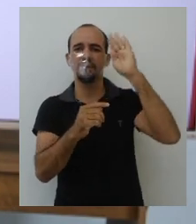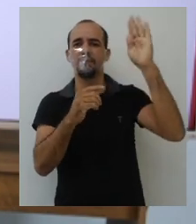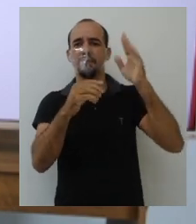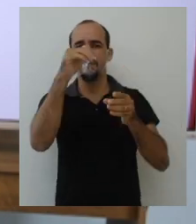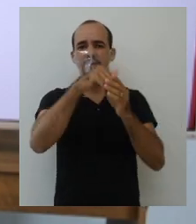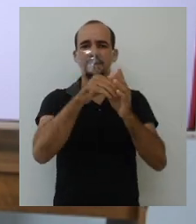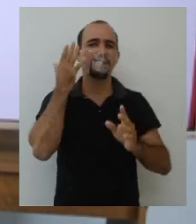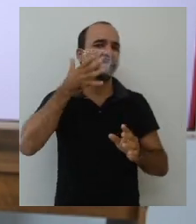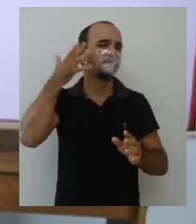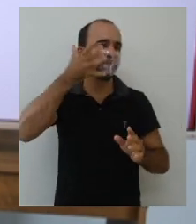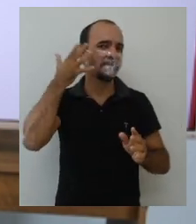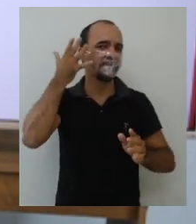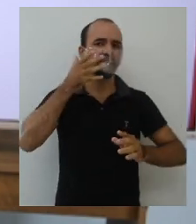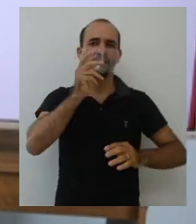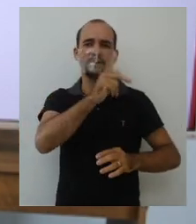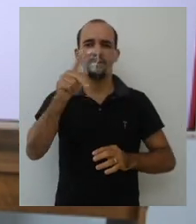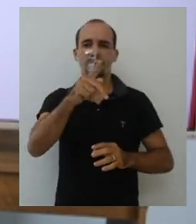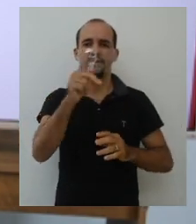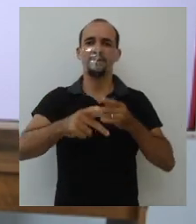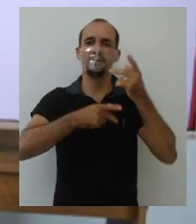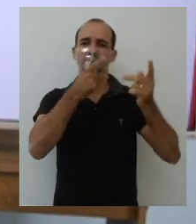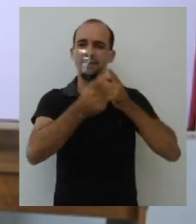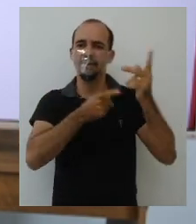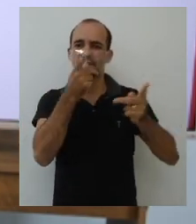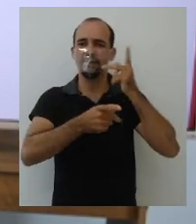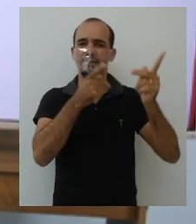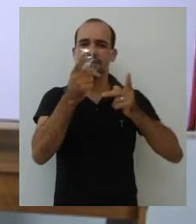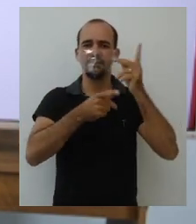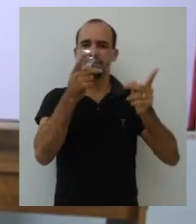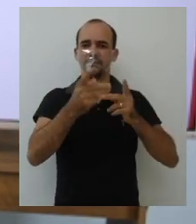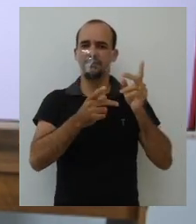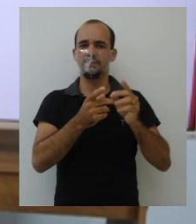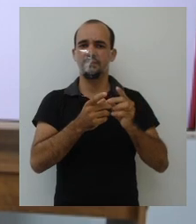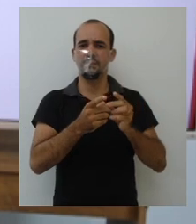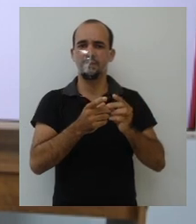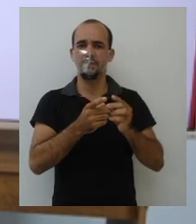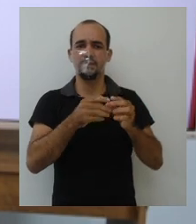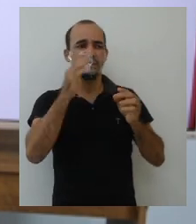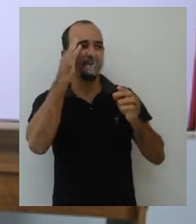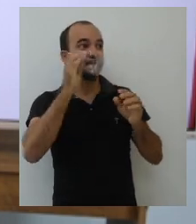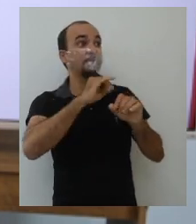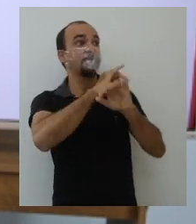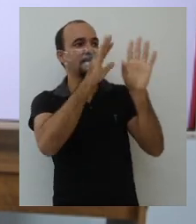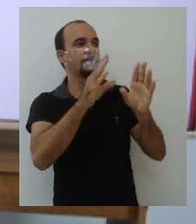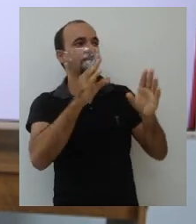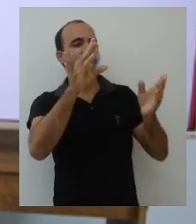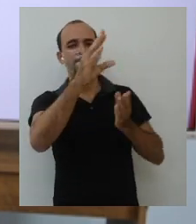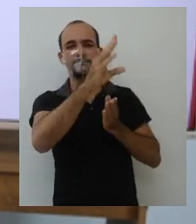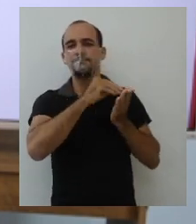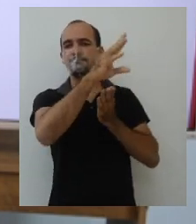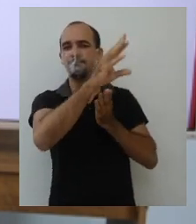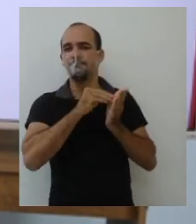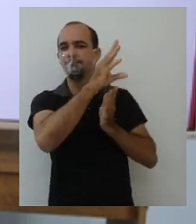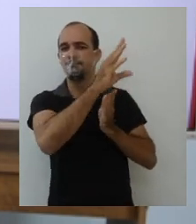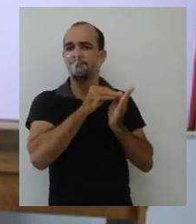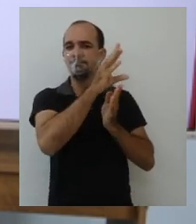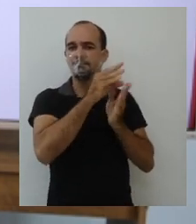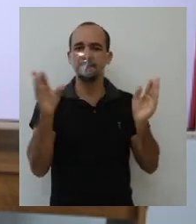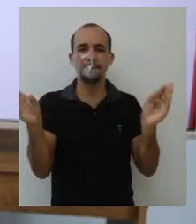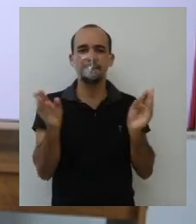ideias mais importantes daquela palestra, você vai conseguir fazer um resumo